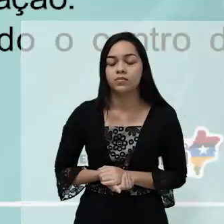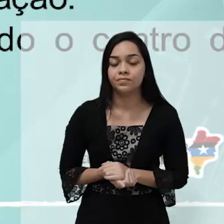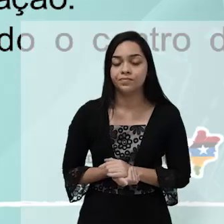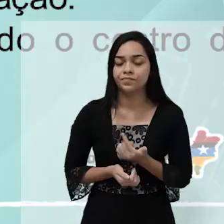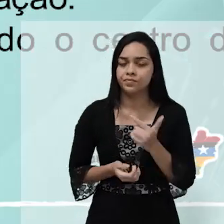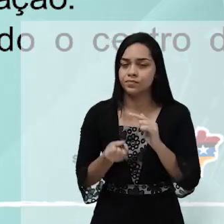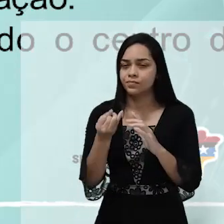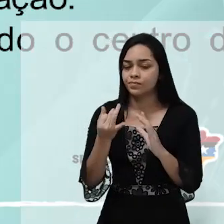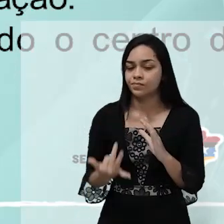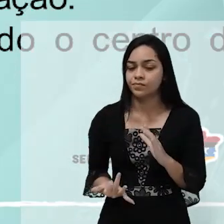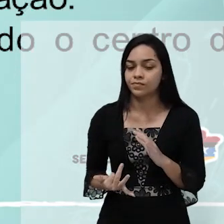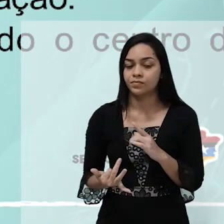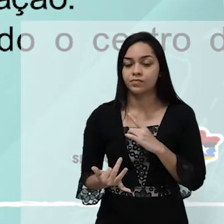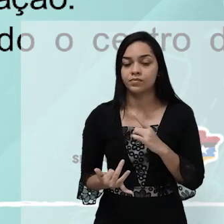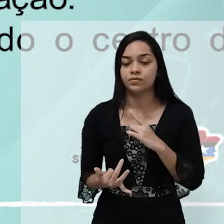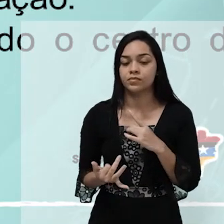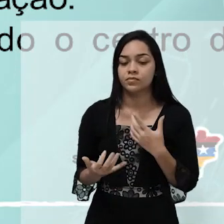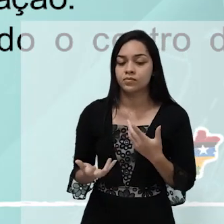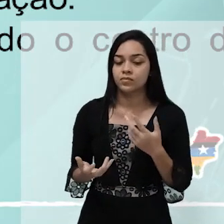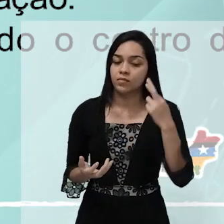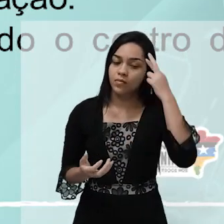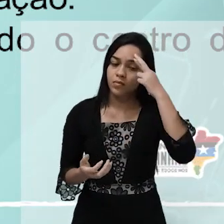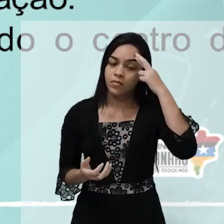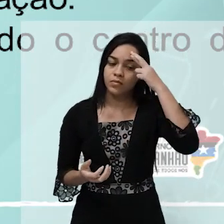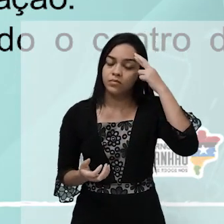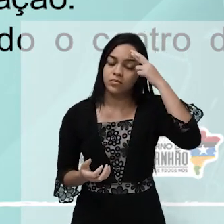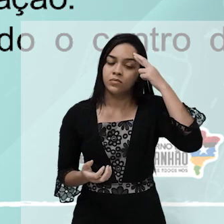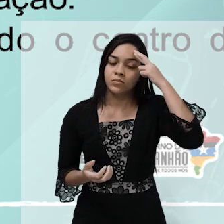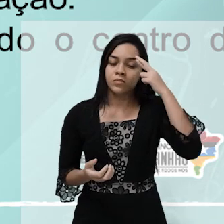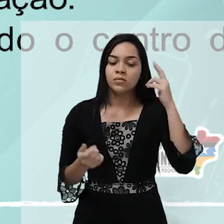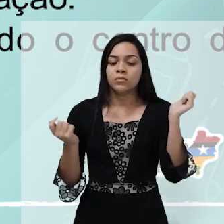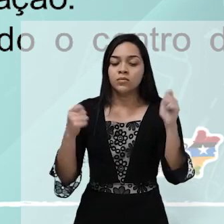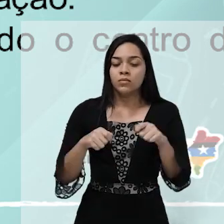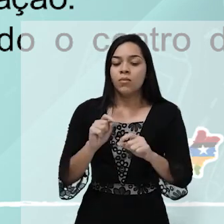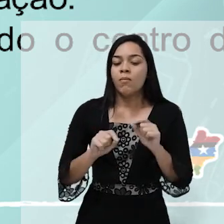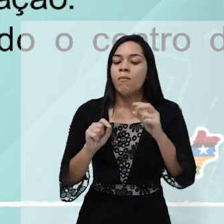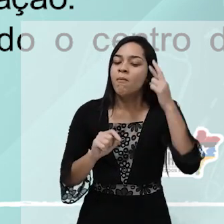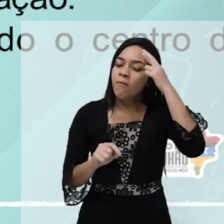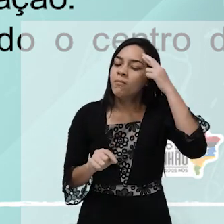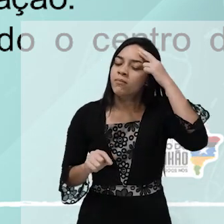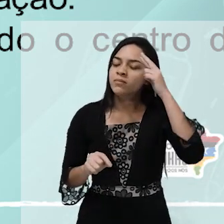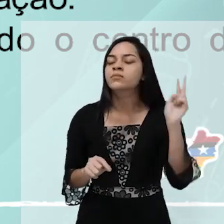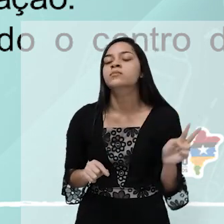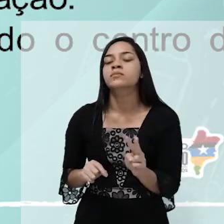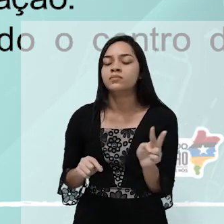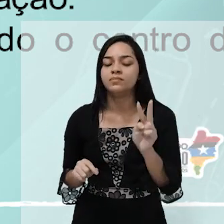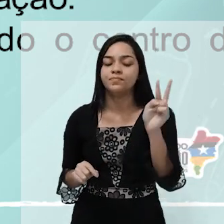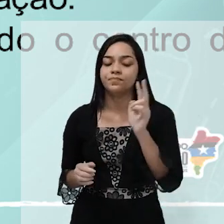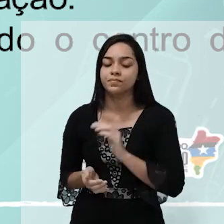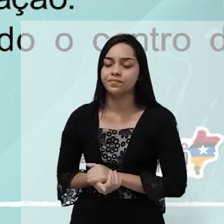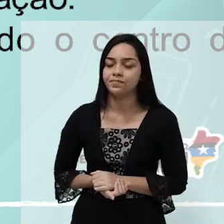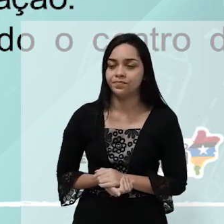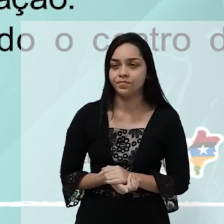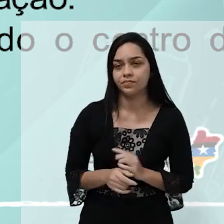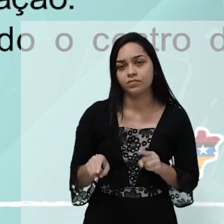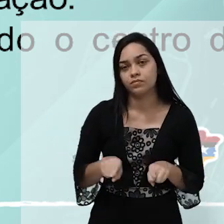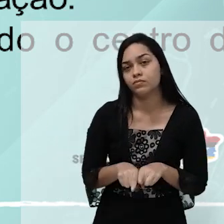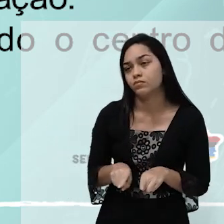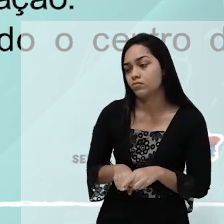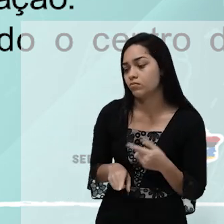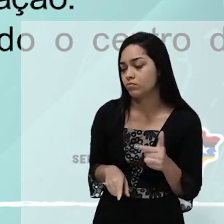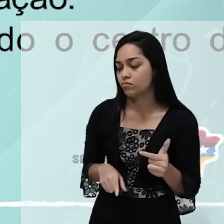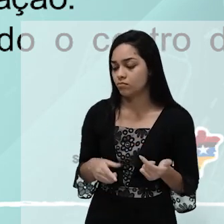Outras características do classicismo são racionalismo, a capacidade de raciocinar é bastante valorizada, né? Não se deixa